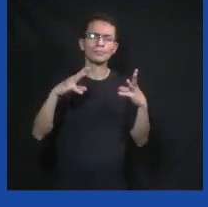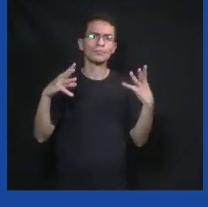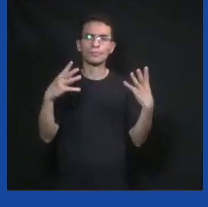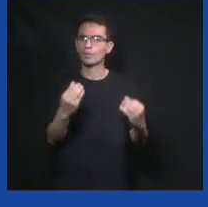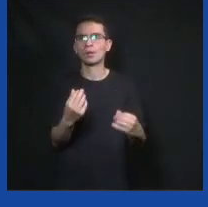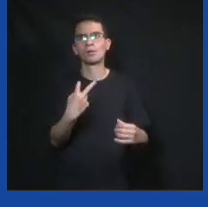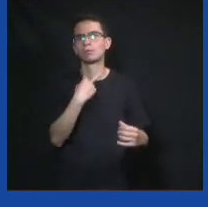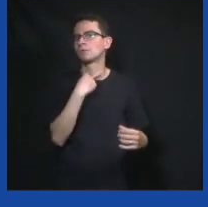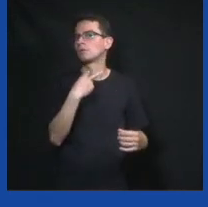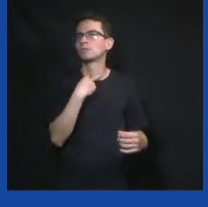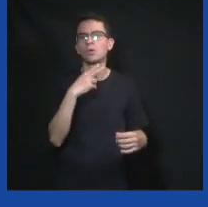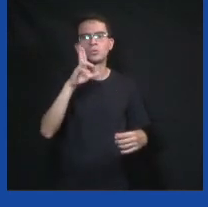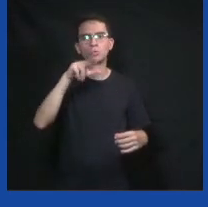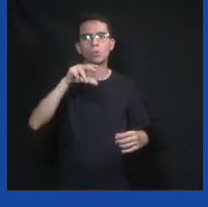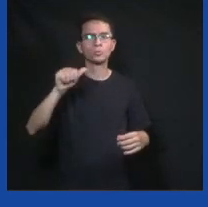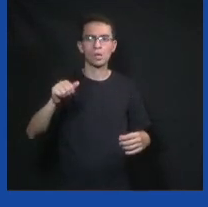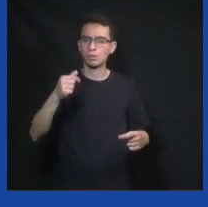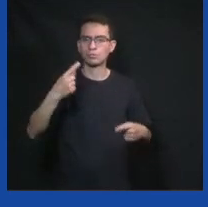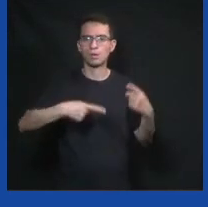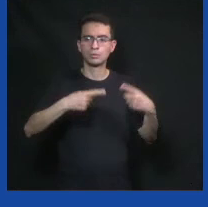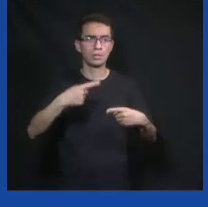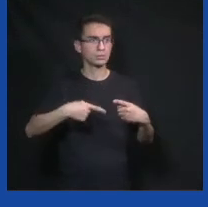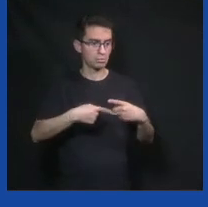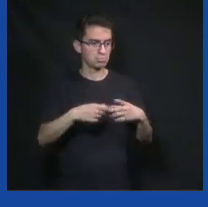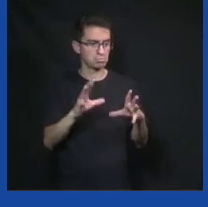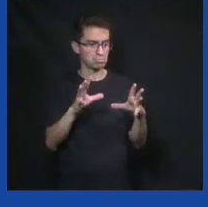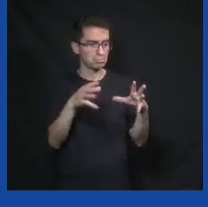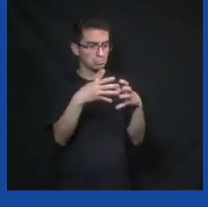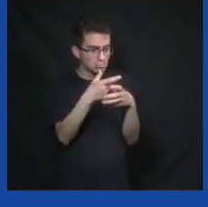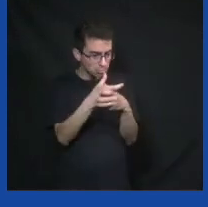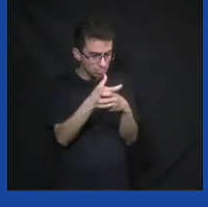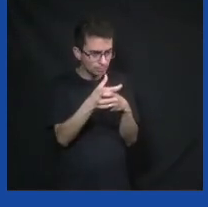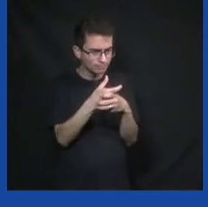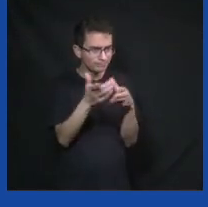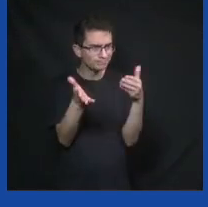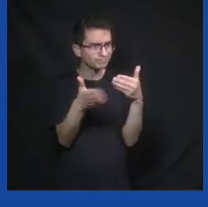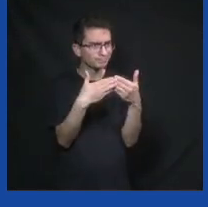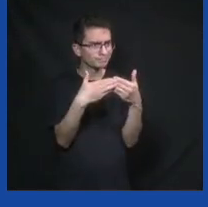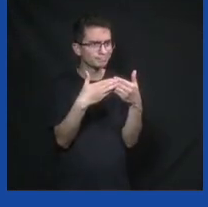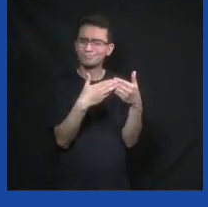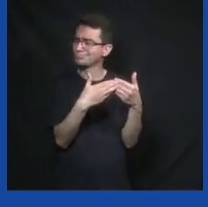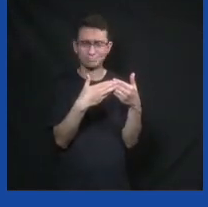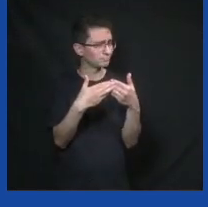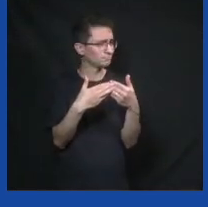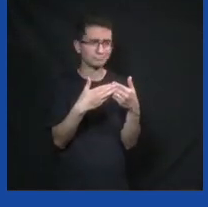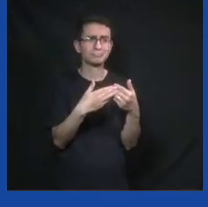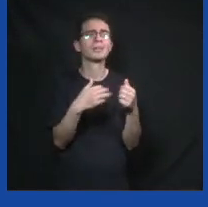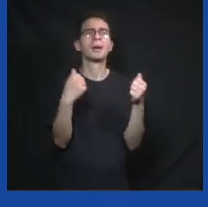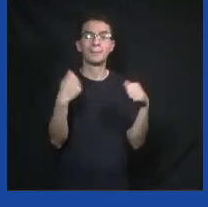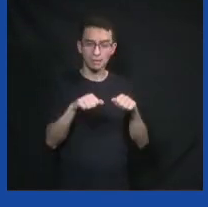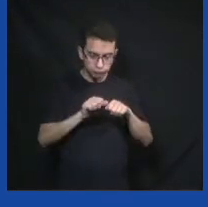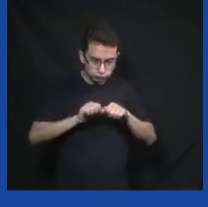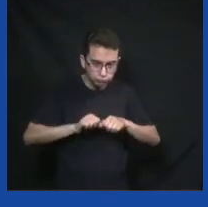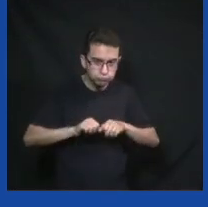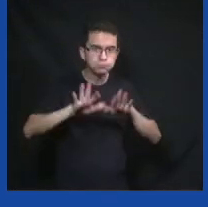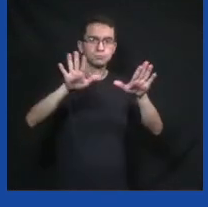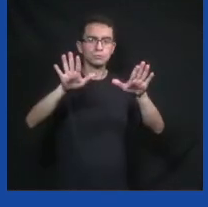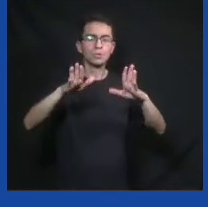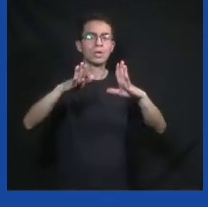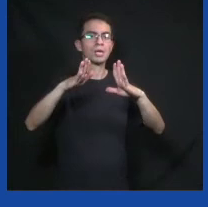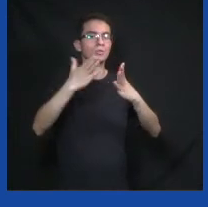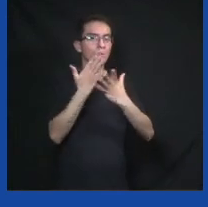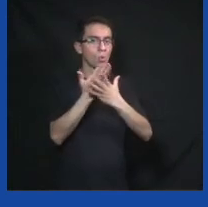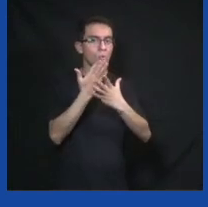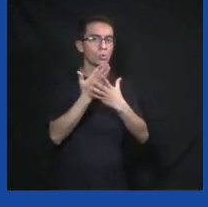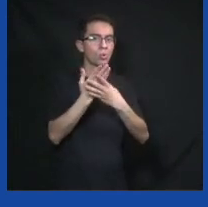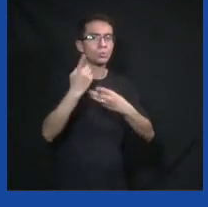pode deixar essa discussão em nichos, essa discussão fechada em alguns grupos. Vem com a gente fazer educação política para a cidadania.